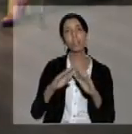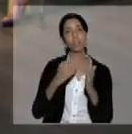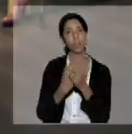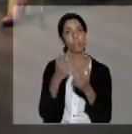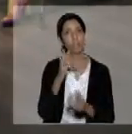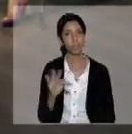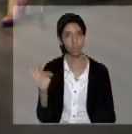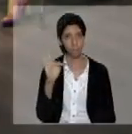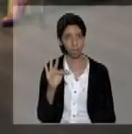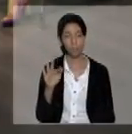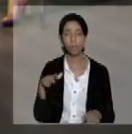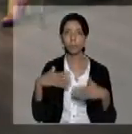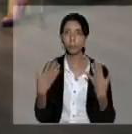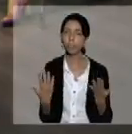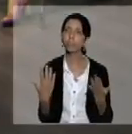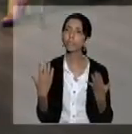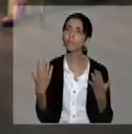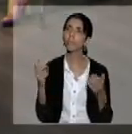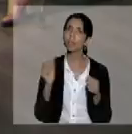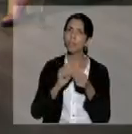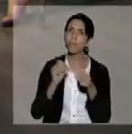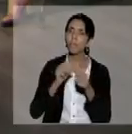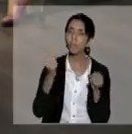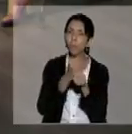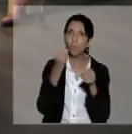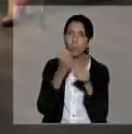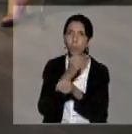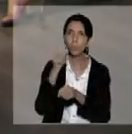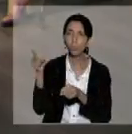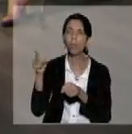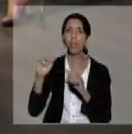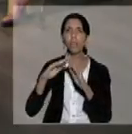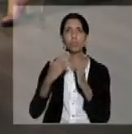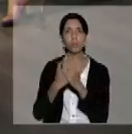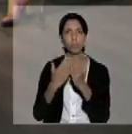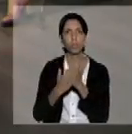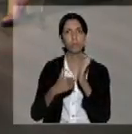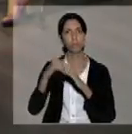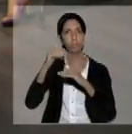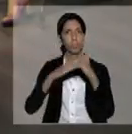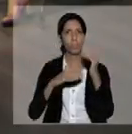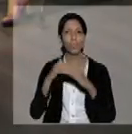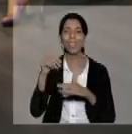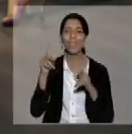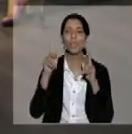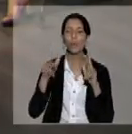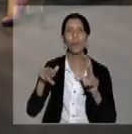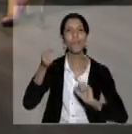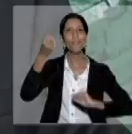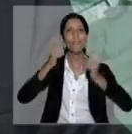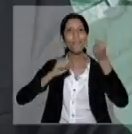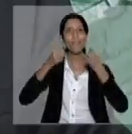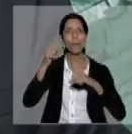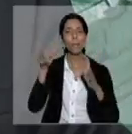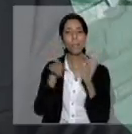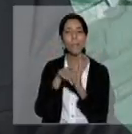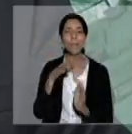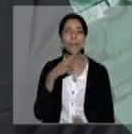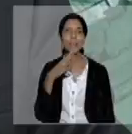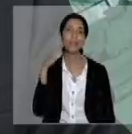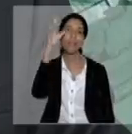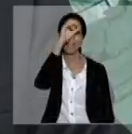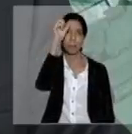Federal. Então a gente construiu um complexo educacional e a gente brinca que é a fábrica do conhecimento.